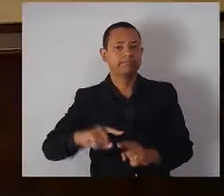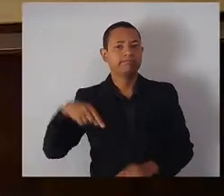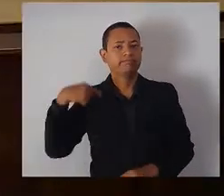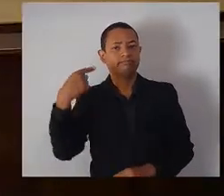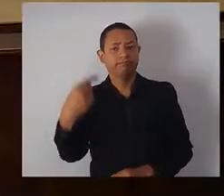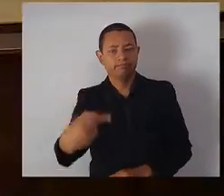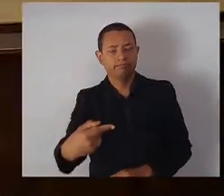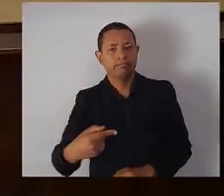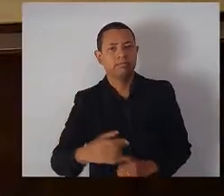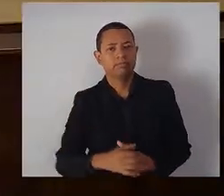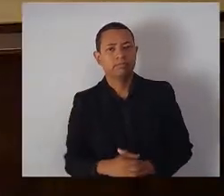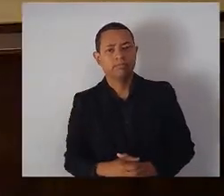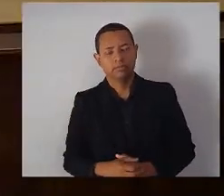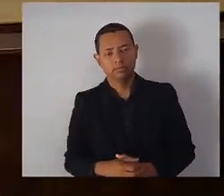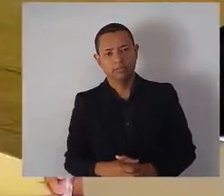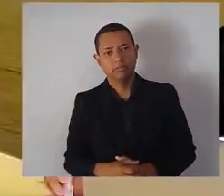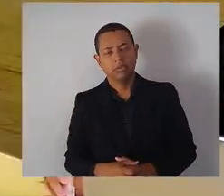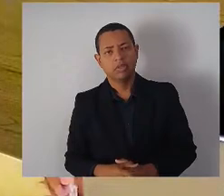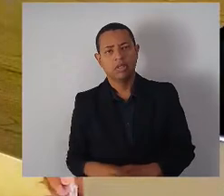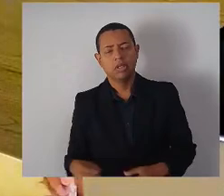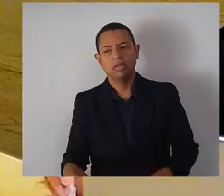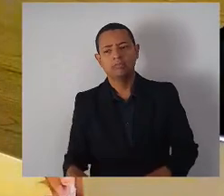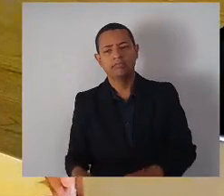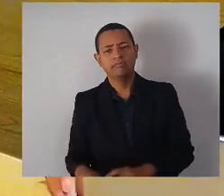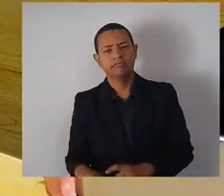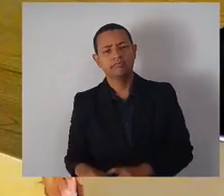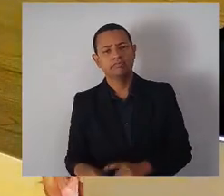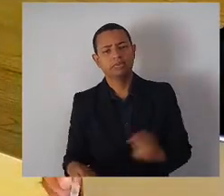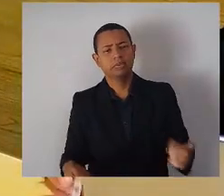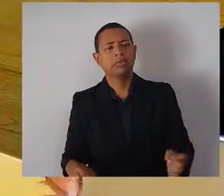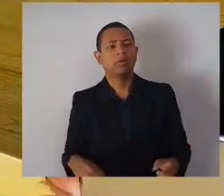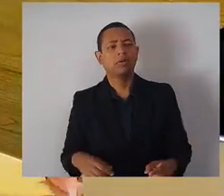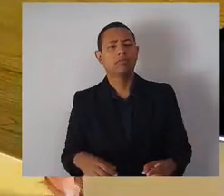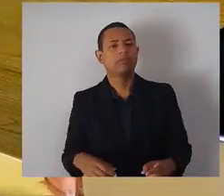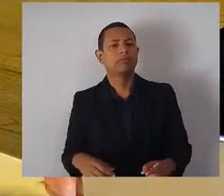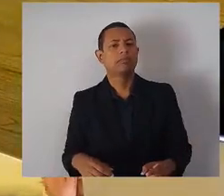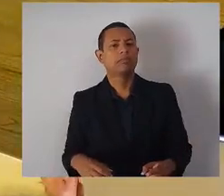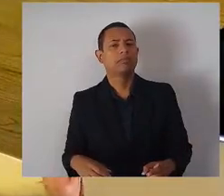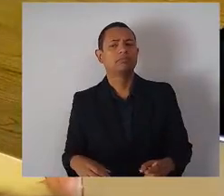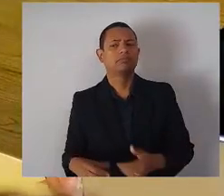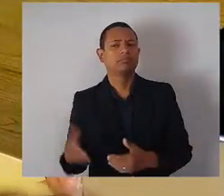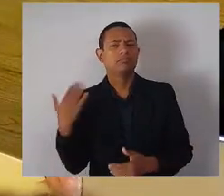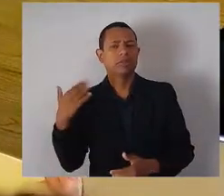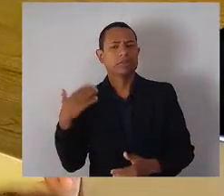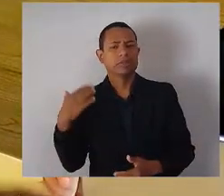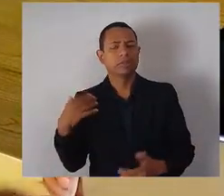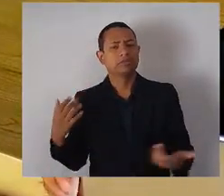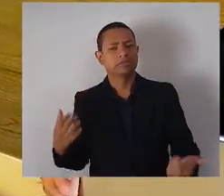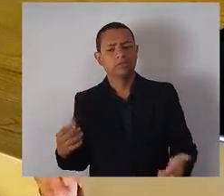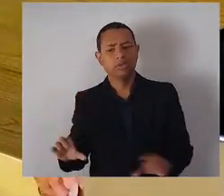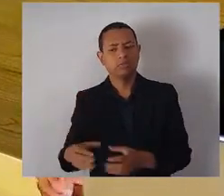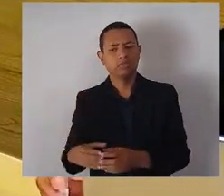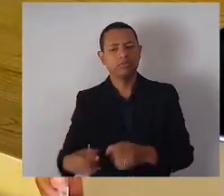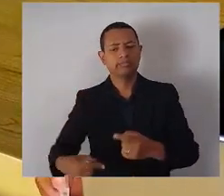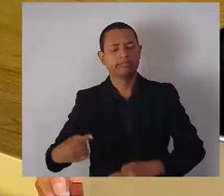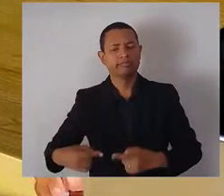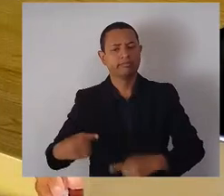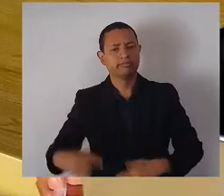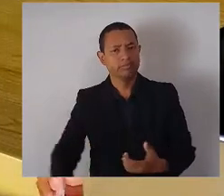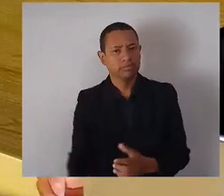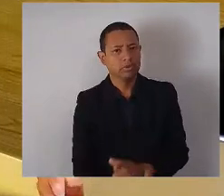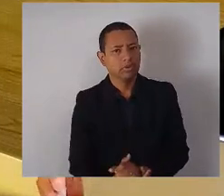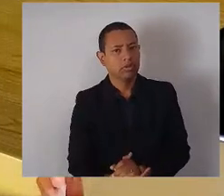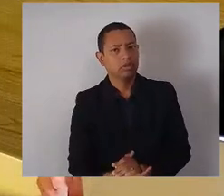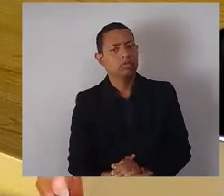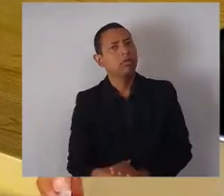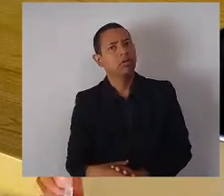circunstância importante para o deslinde desse processo é a época da desfiliação partidária do requerido. Existia essa